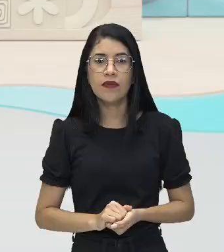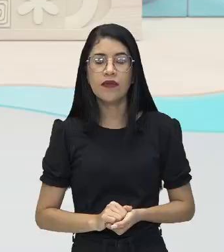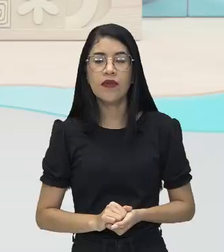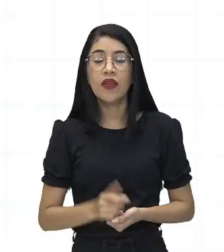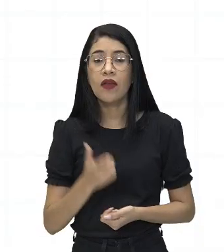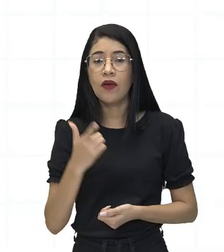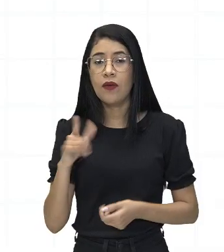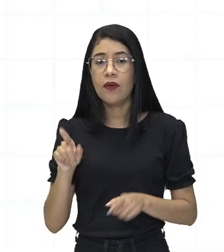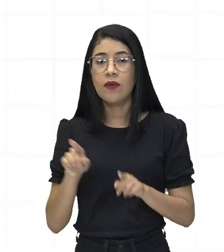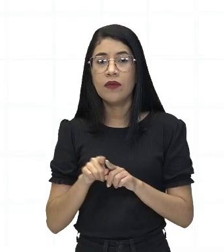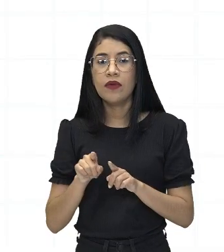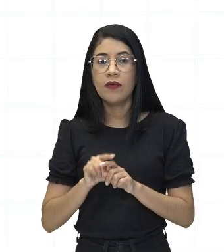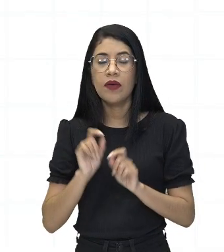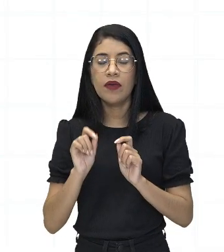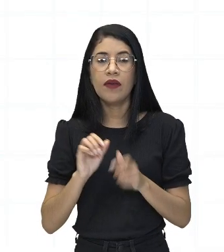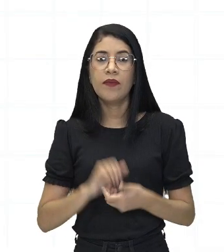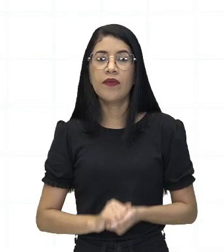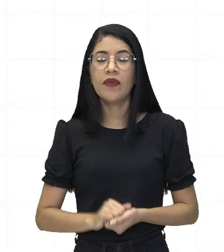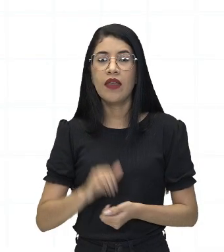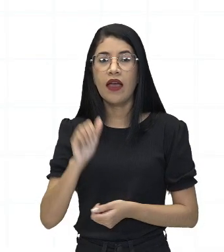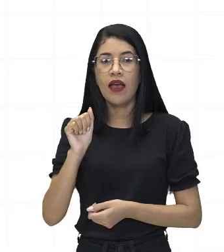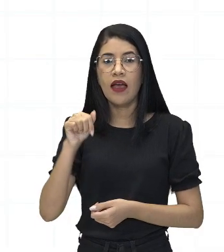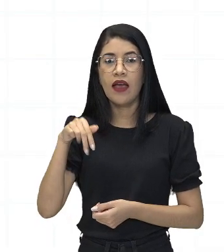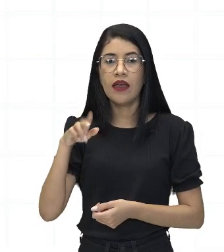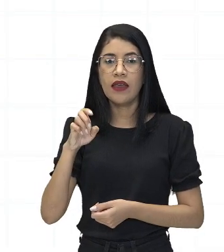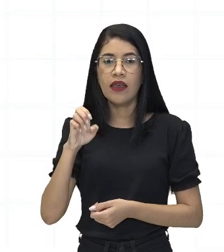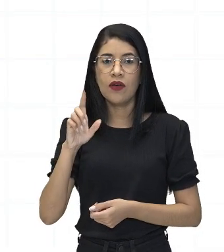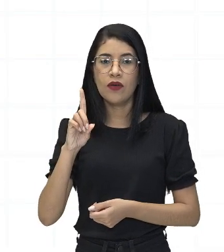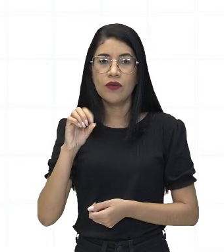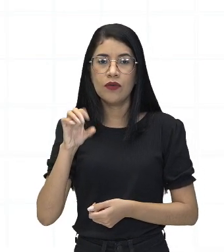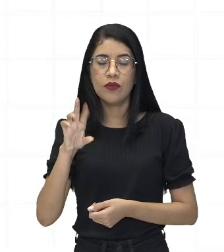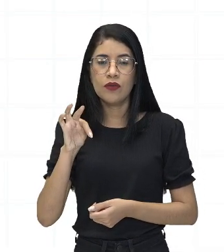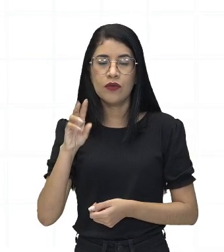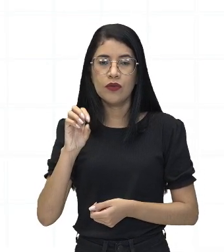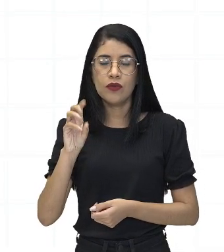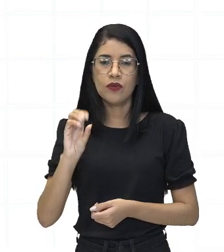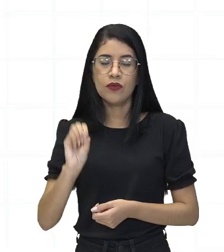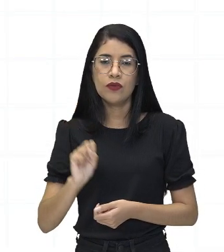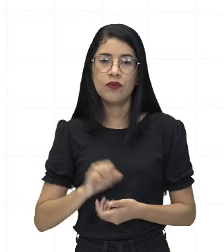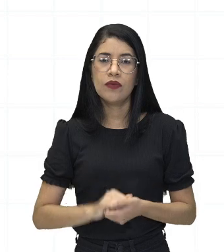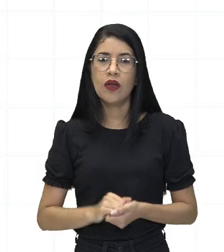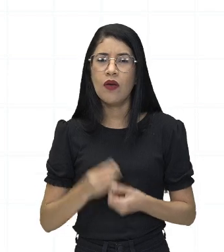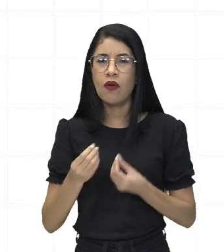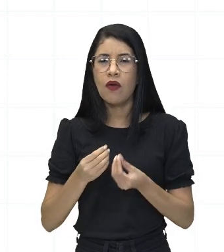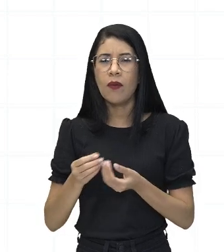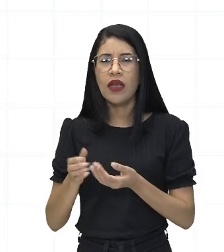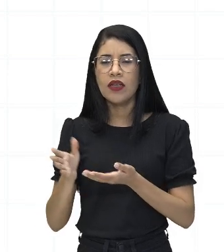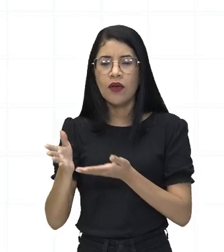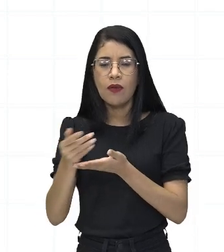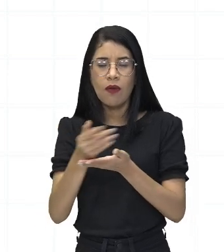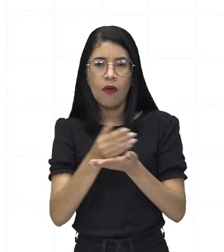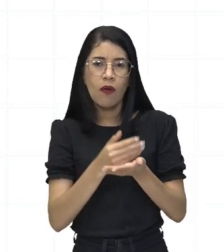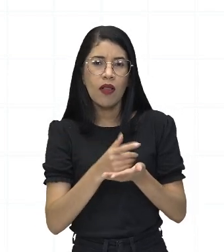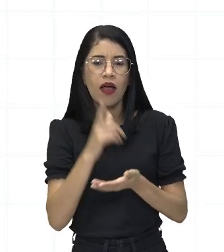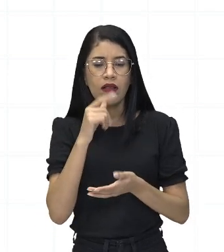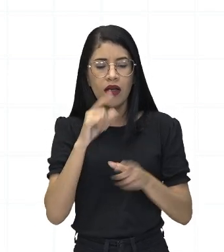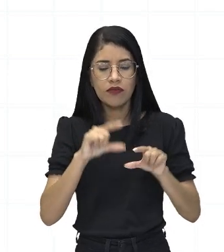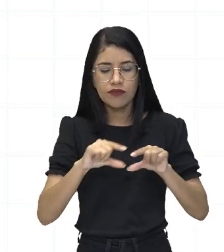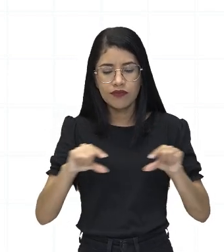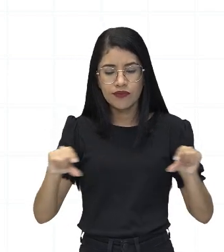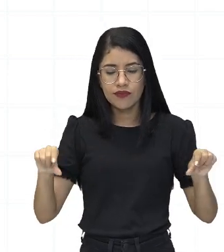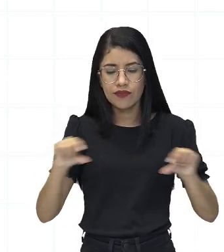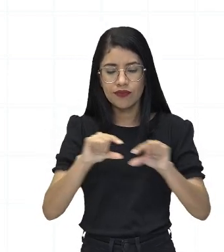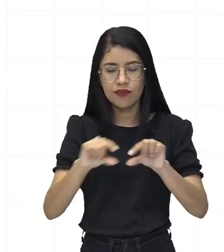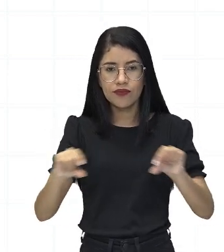da arquitetura muito conhecida, que são os aquedutos e o sistema de captação de esgotos. Os aquedutos